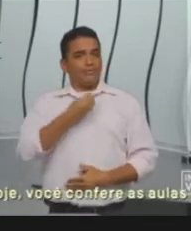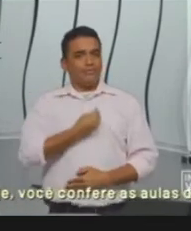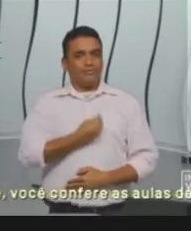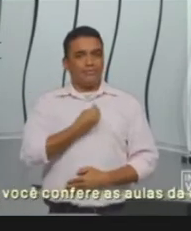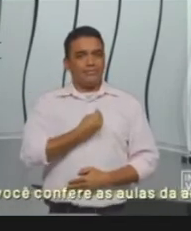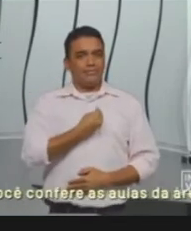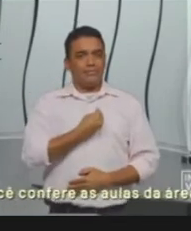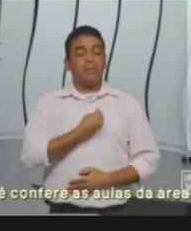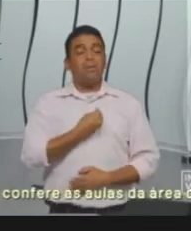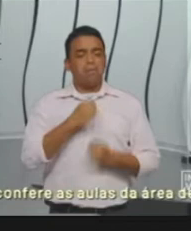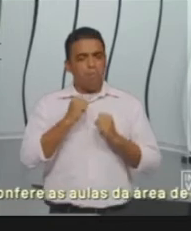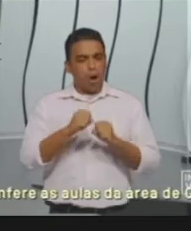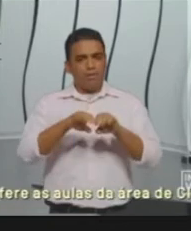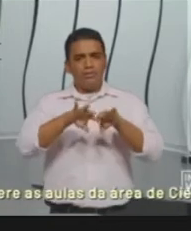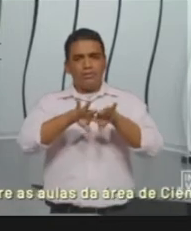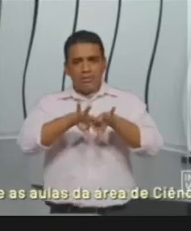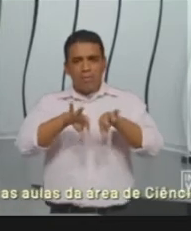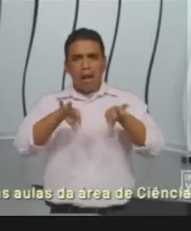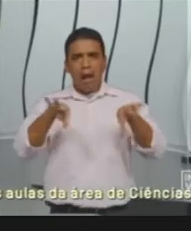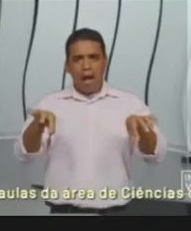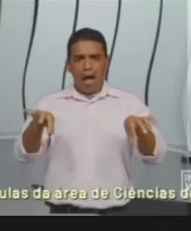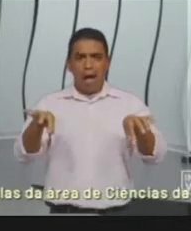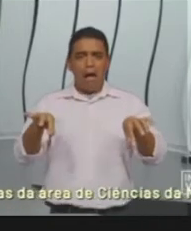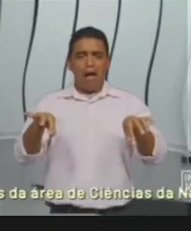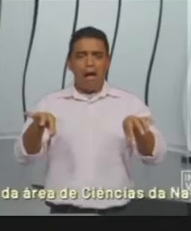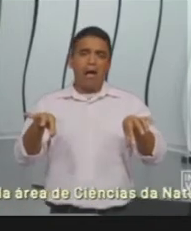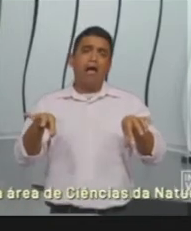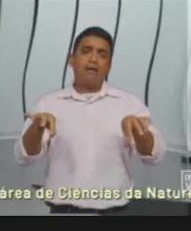podem se separar desse organismo